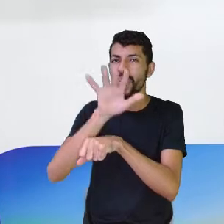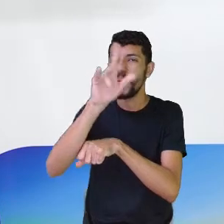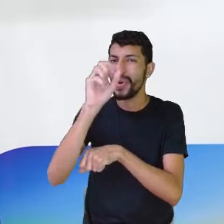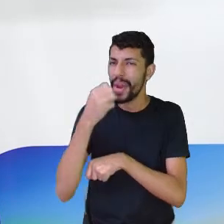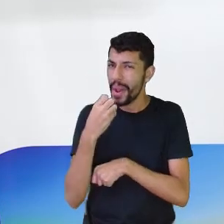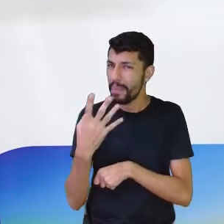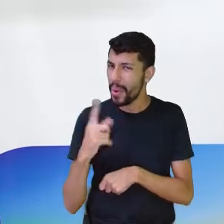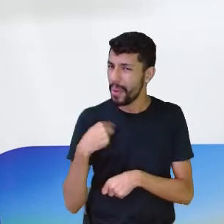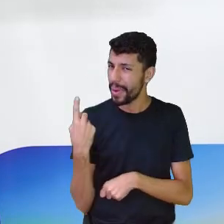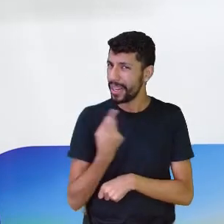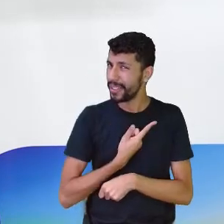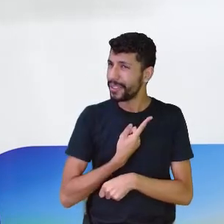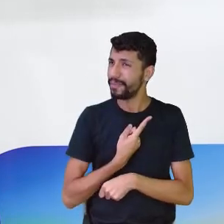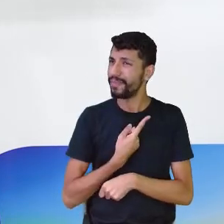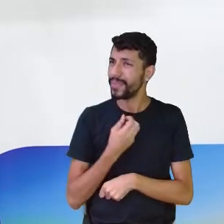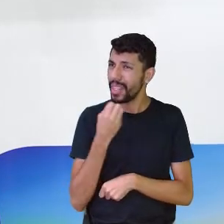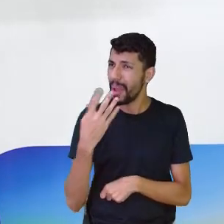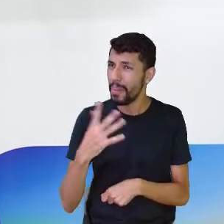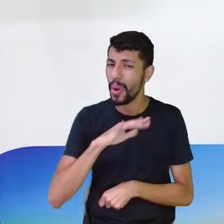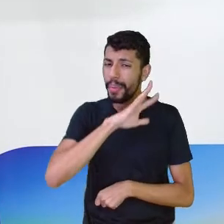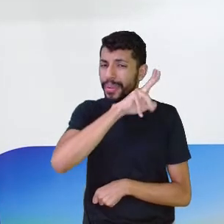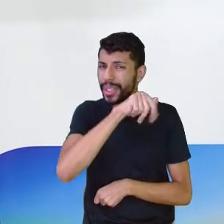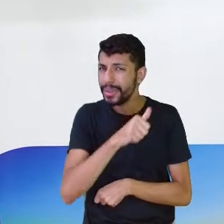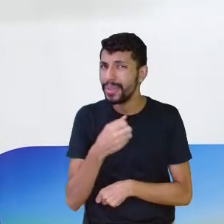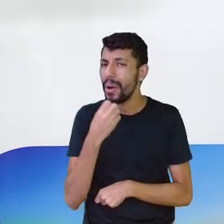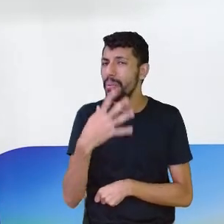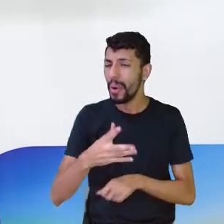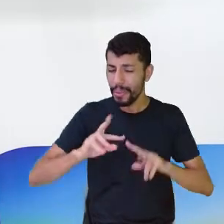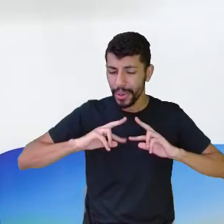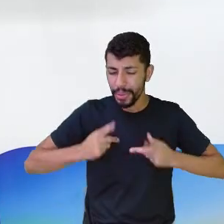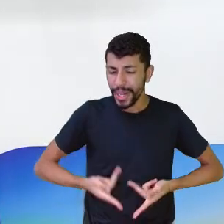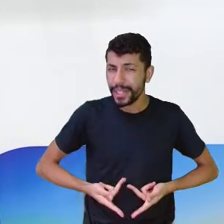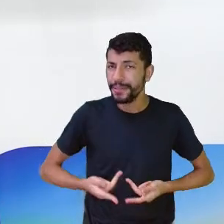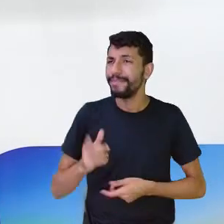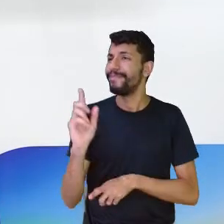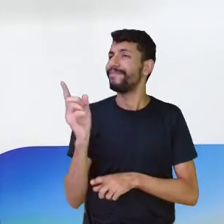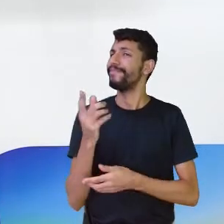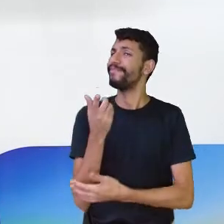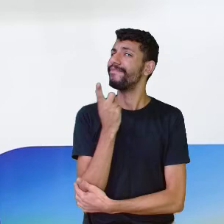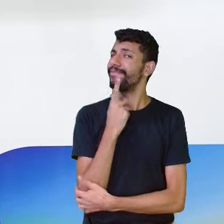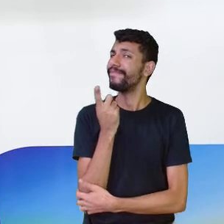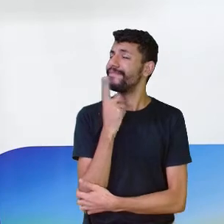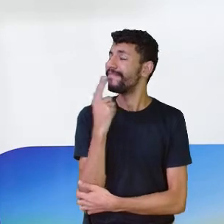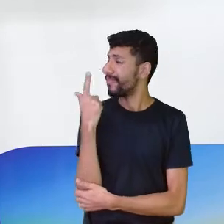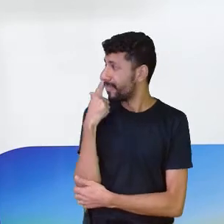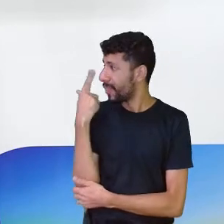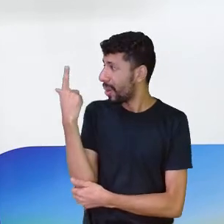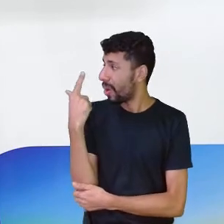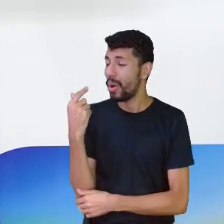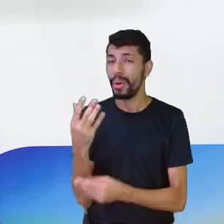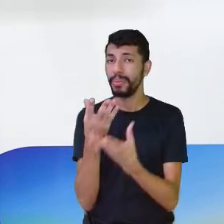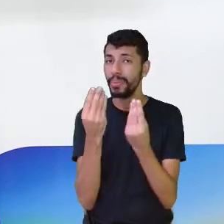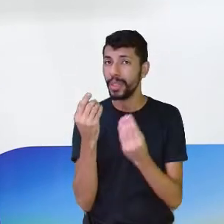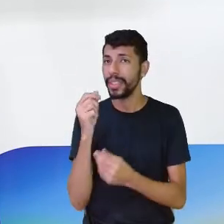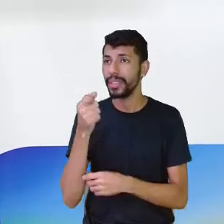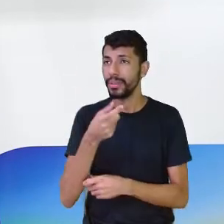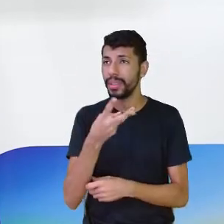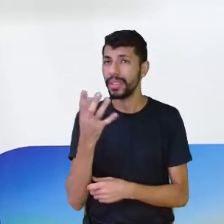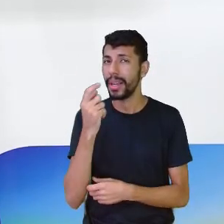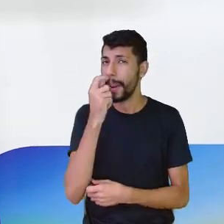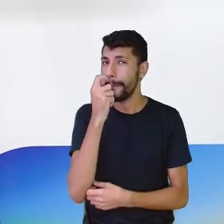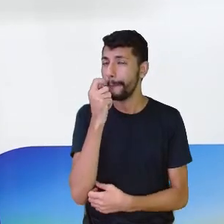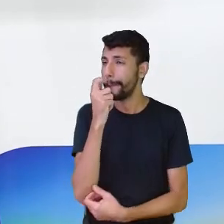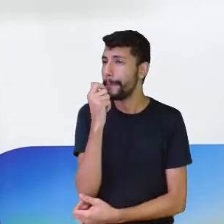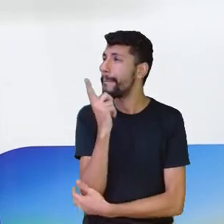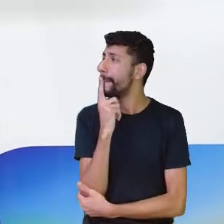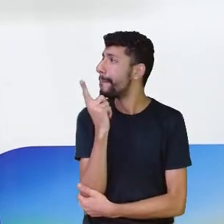para nós, faz bem para os animais, para os seres humanos? Olha aí a quantidade. E também não é